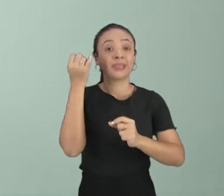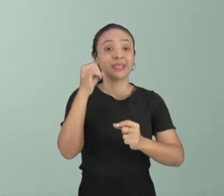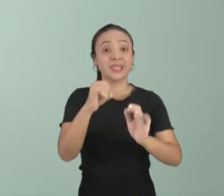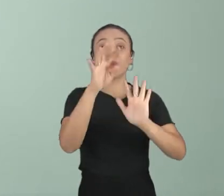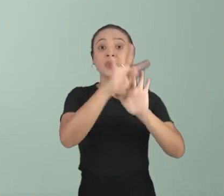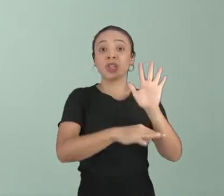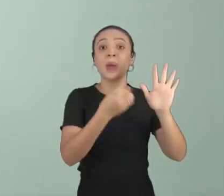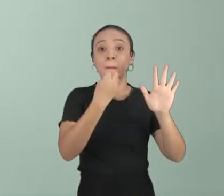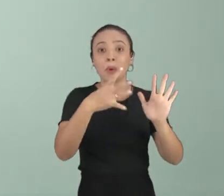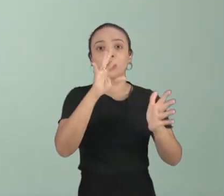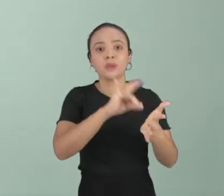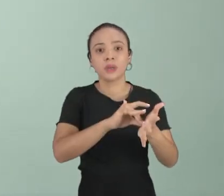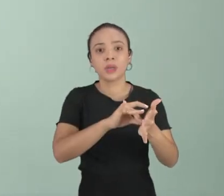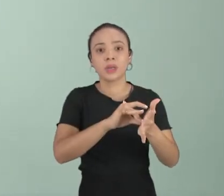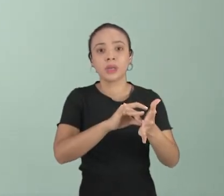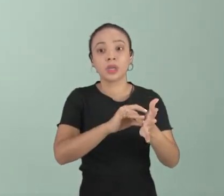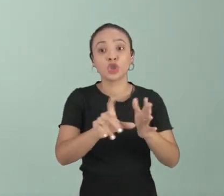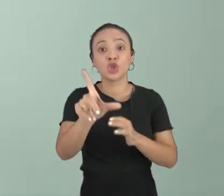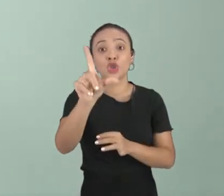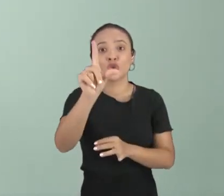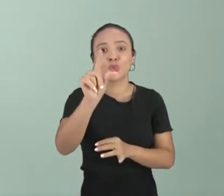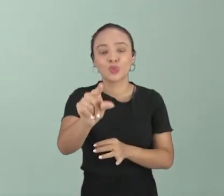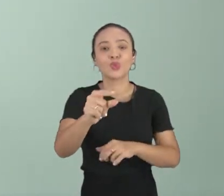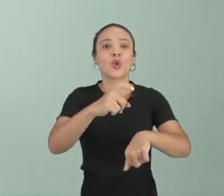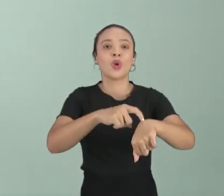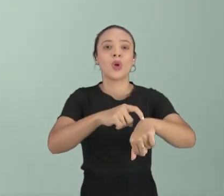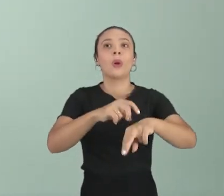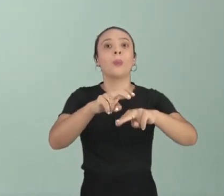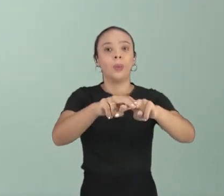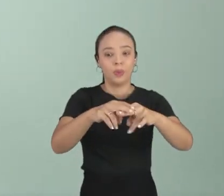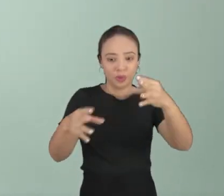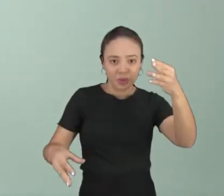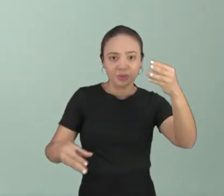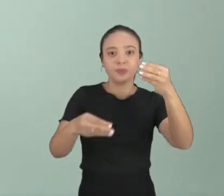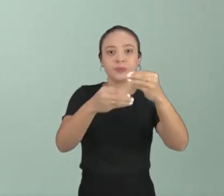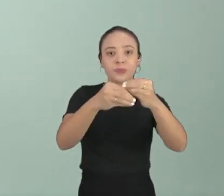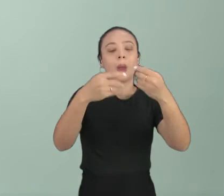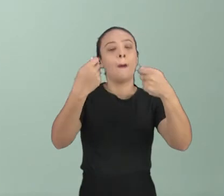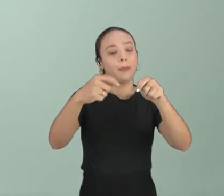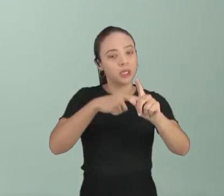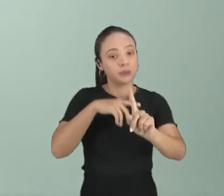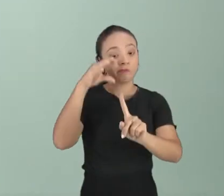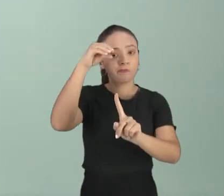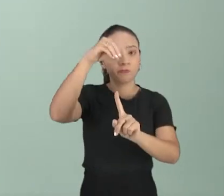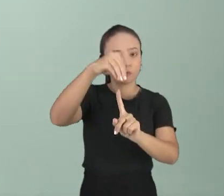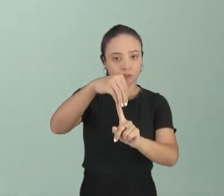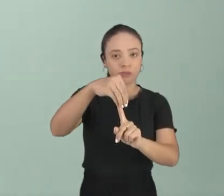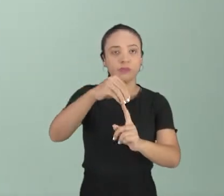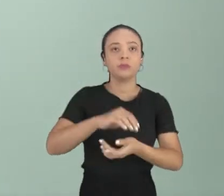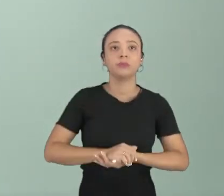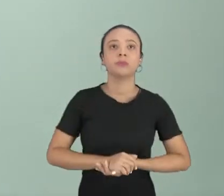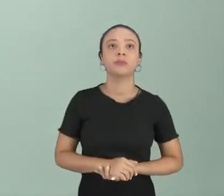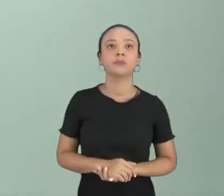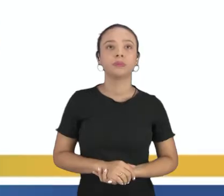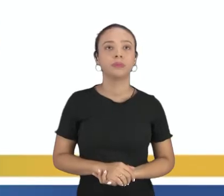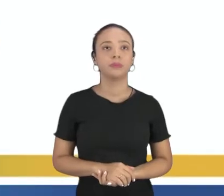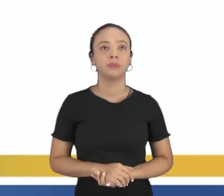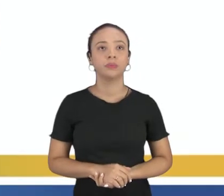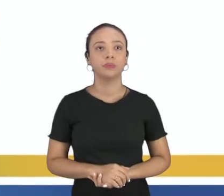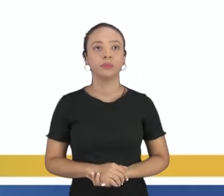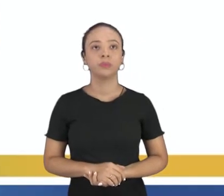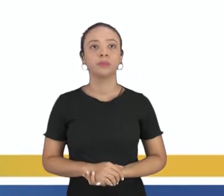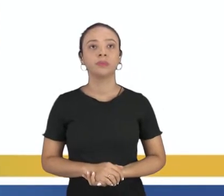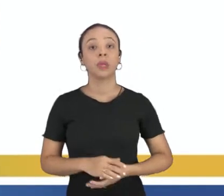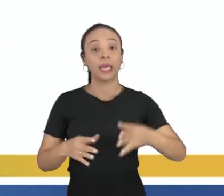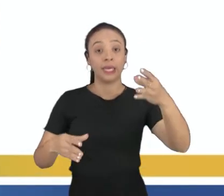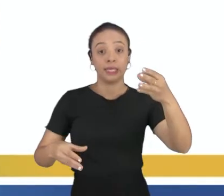quer diminuir o tempo dele, ele quer agilidade, por isso é objetividade no momento de fazer a resenha.